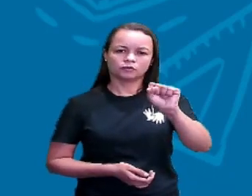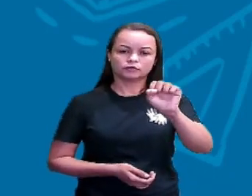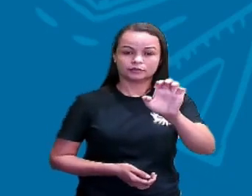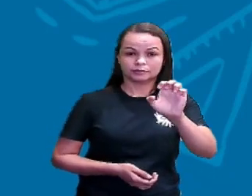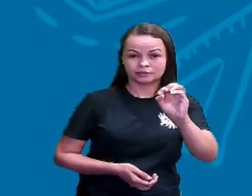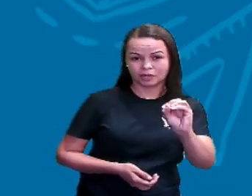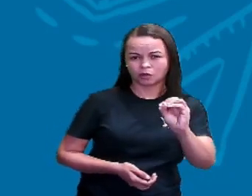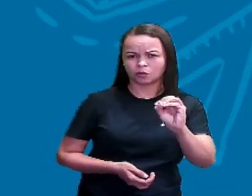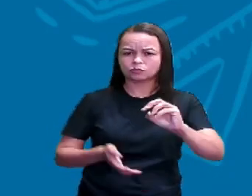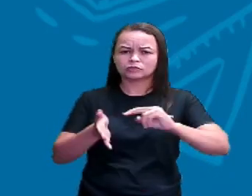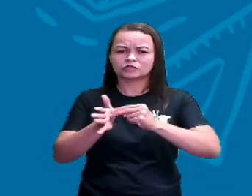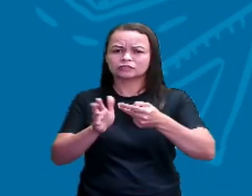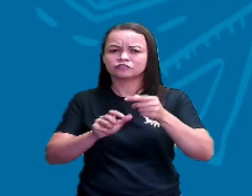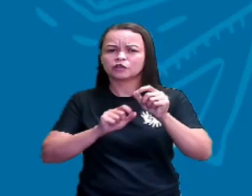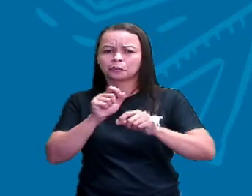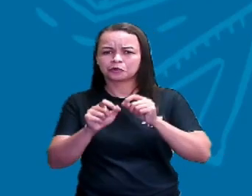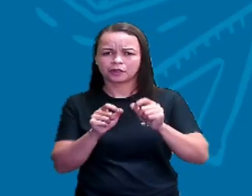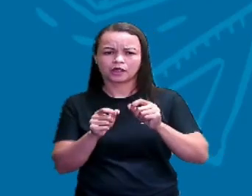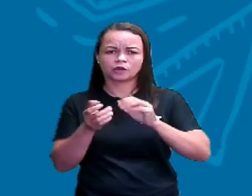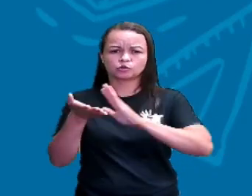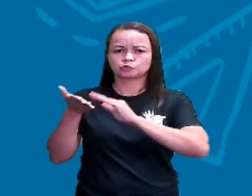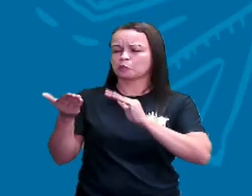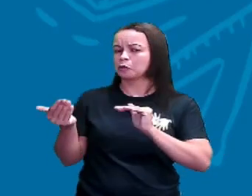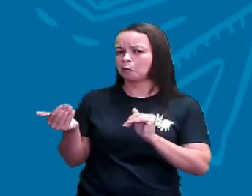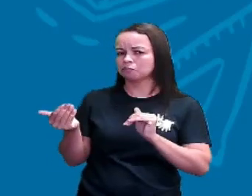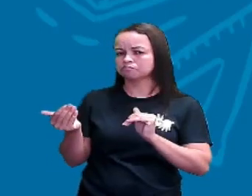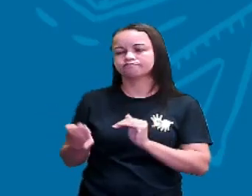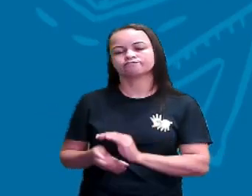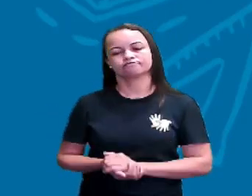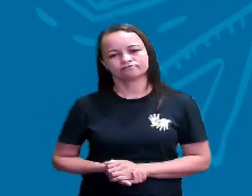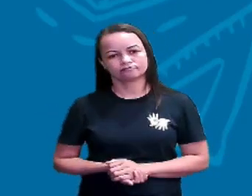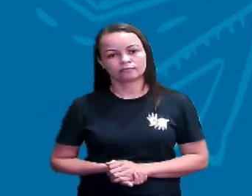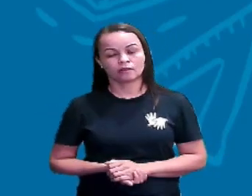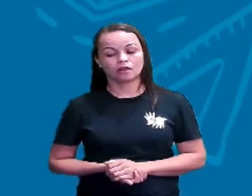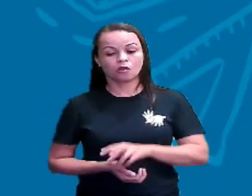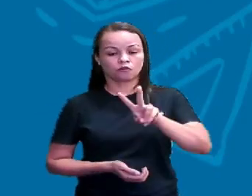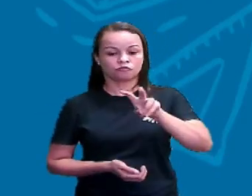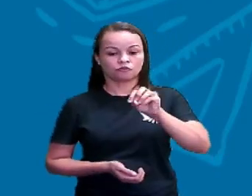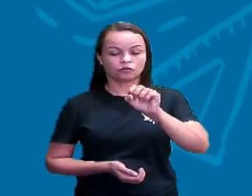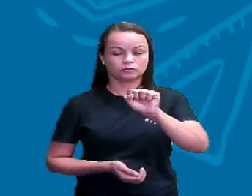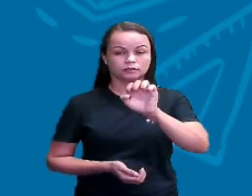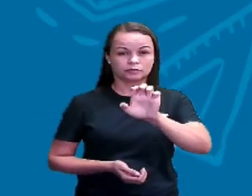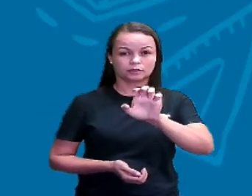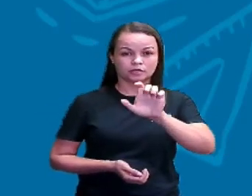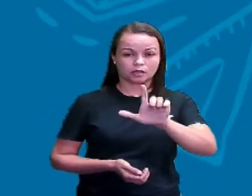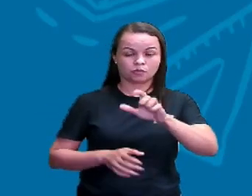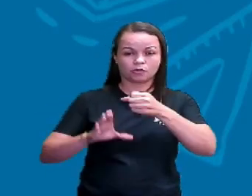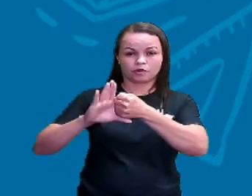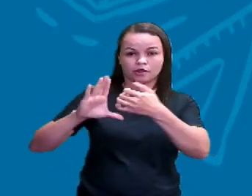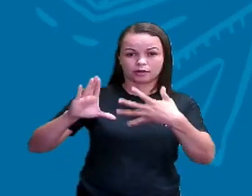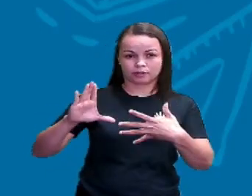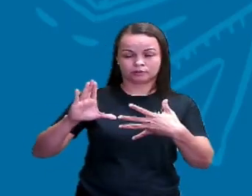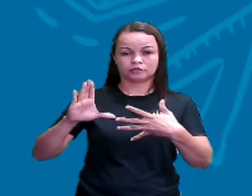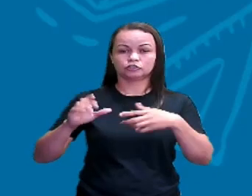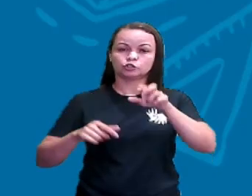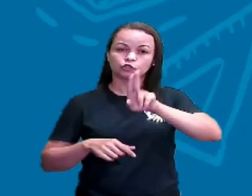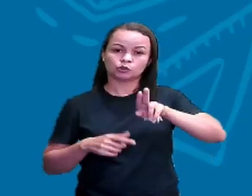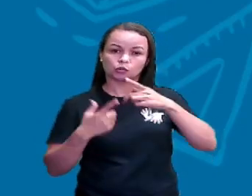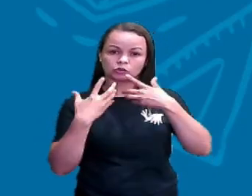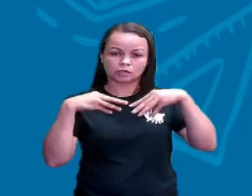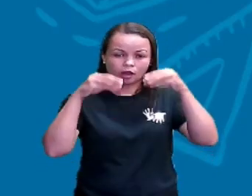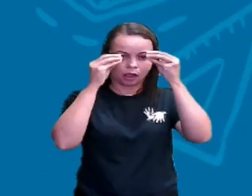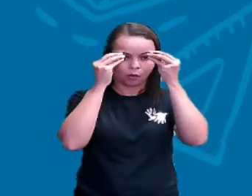espanhola? O vosseu em língua espanhola é uma característica de uso da linguagem de